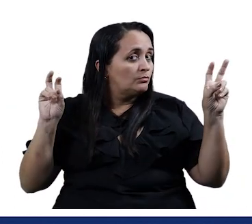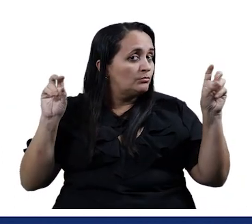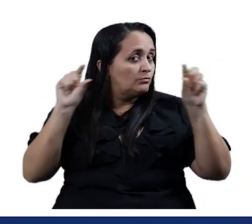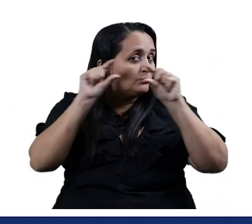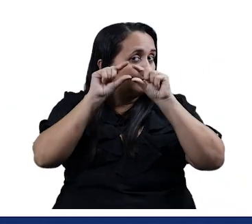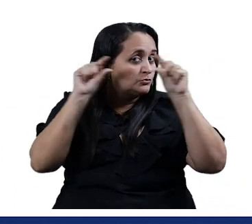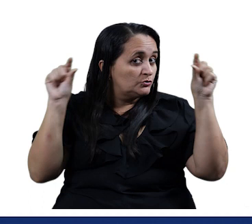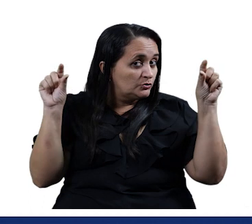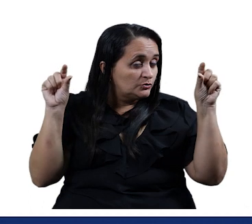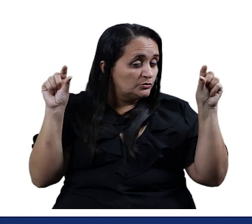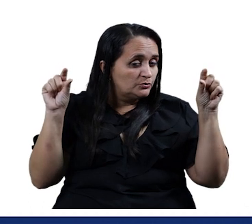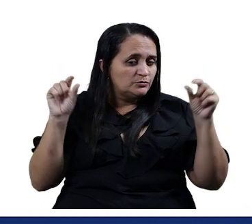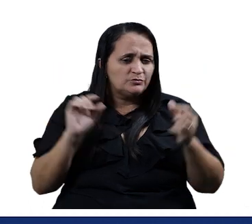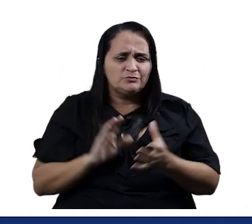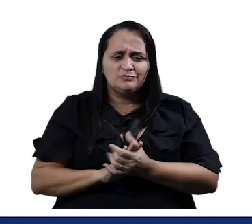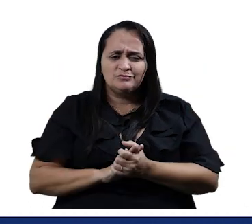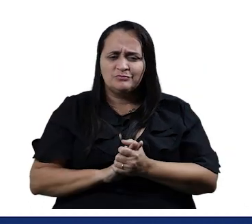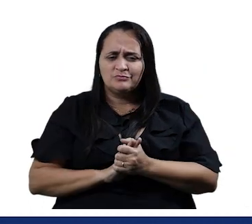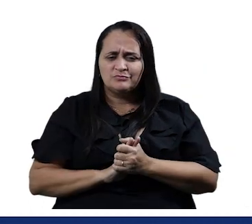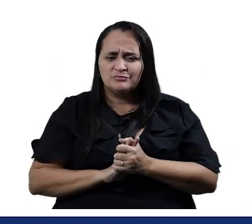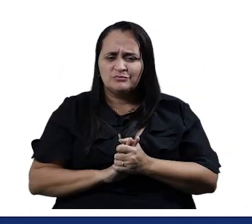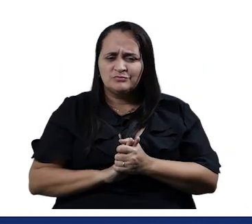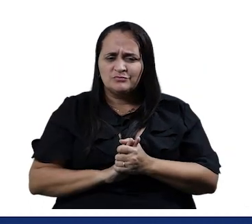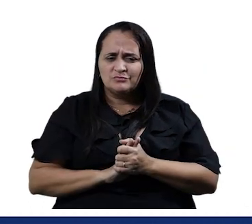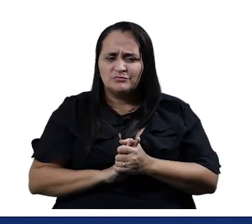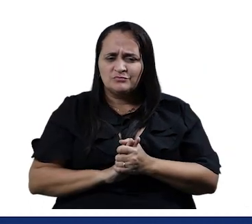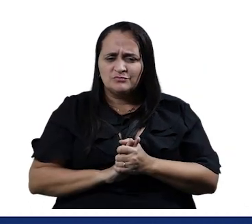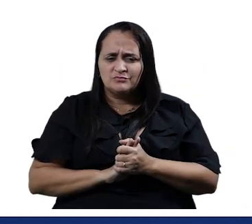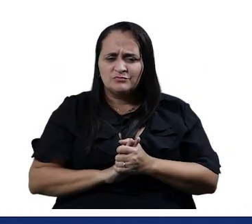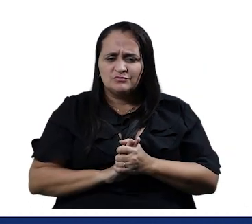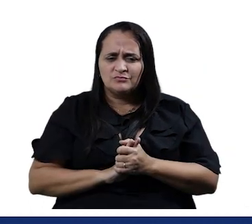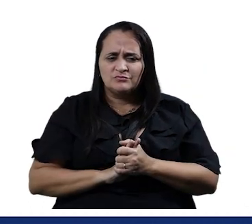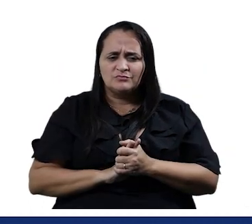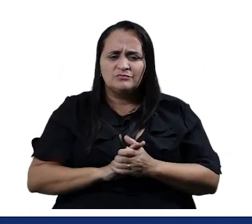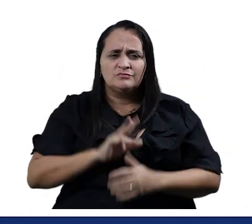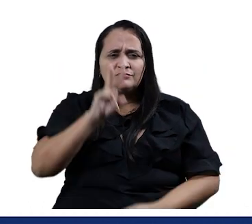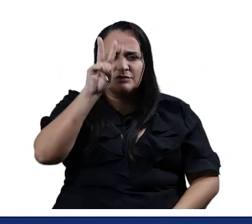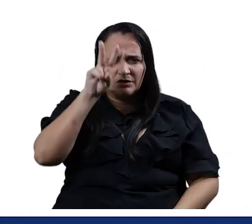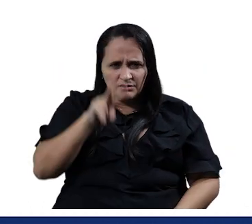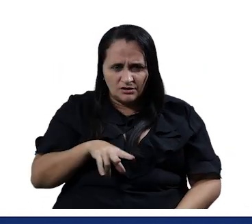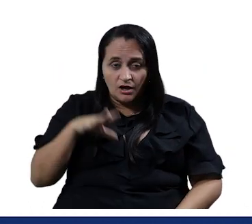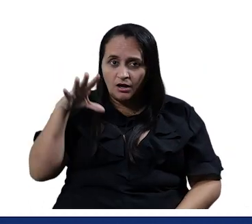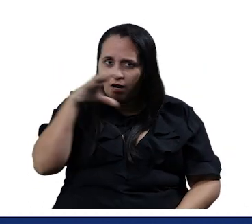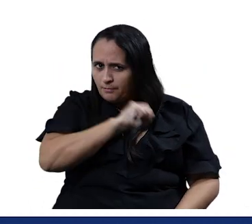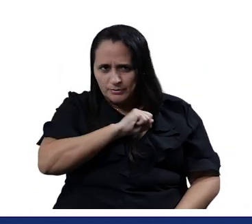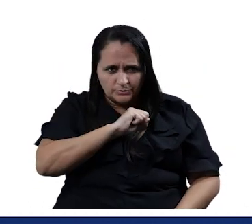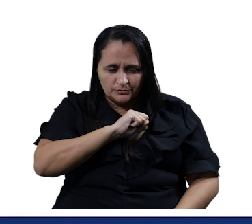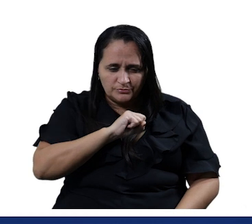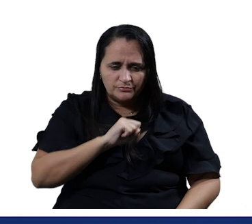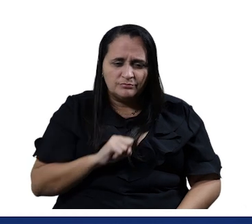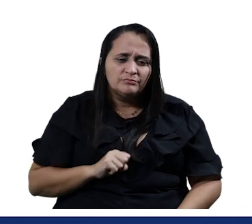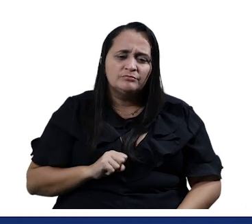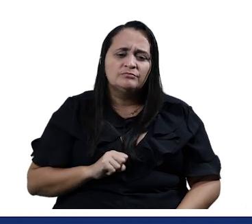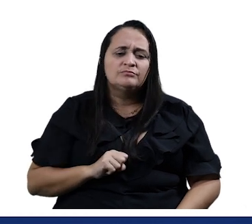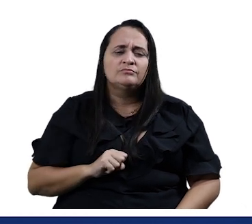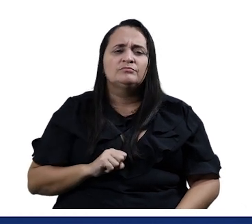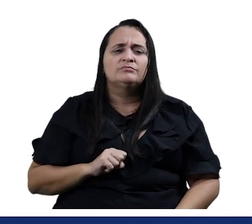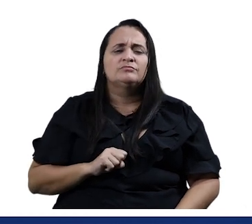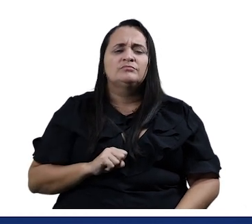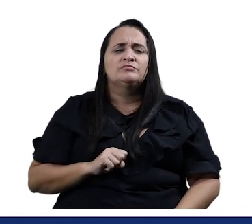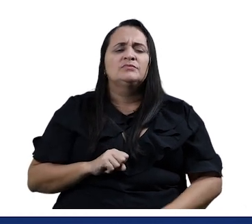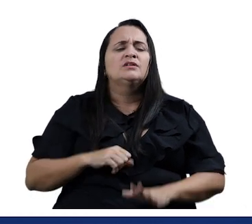um título, tá bom? E agora vou fazer a leitura a jato para vocês desse